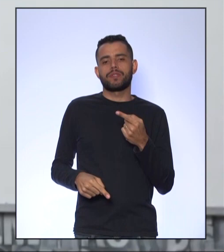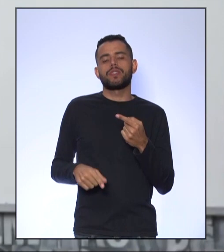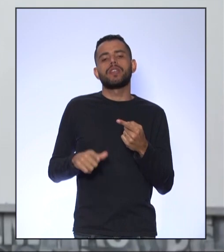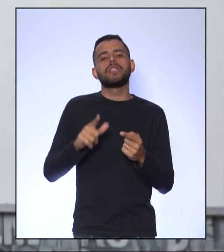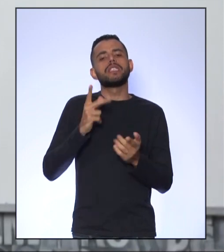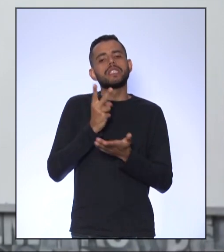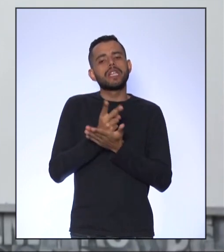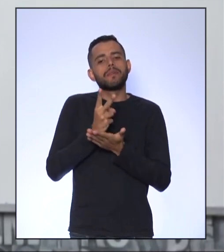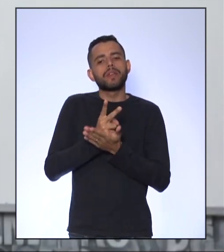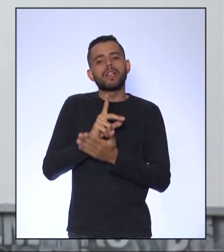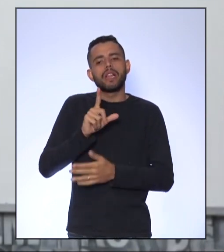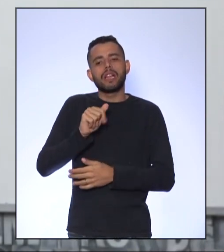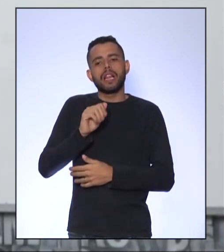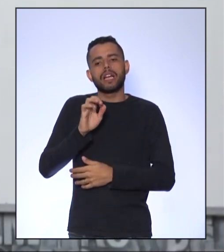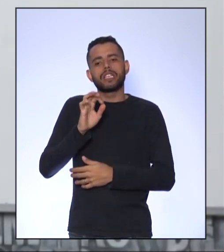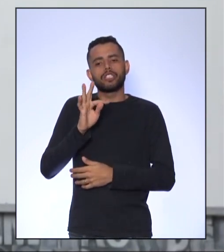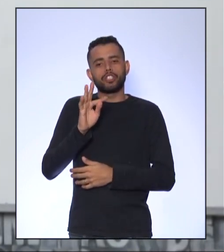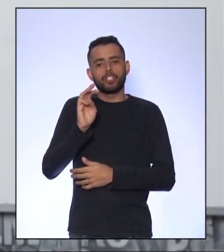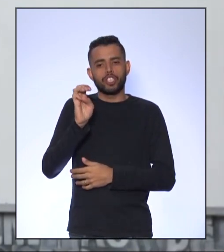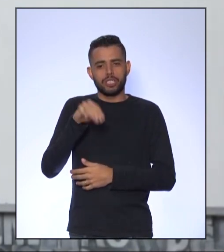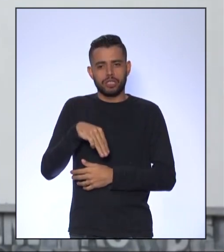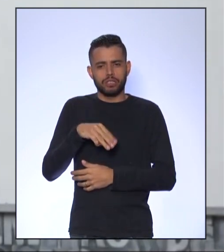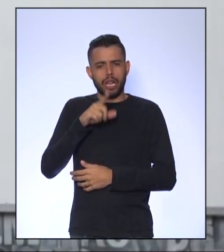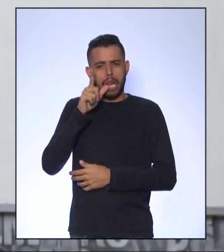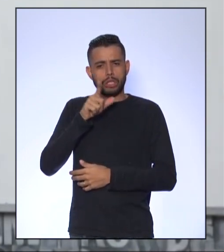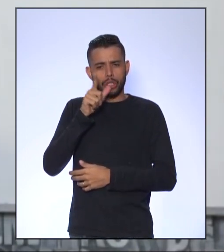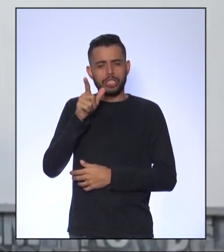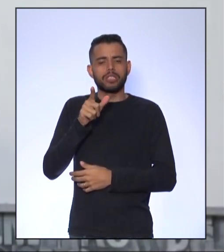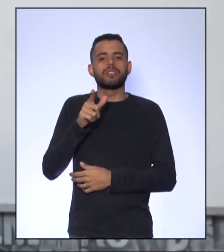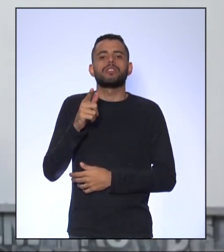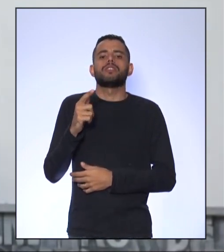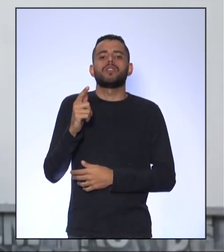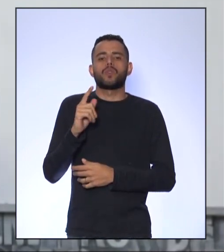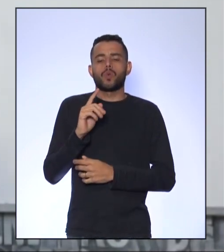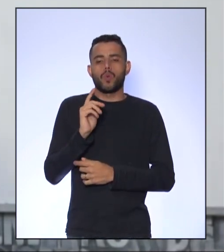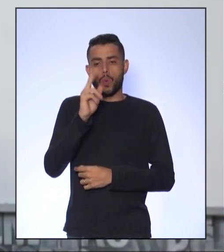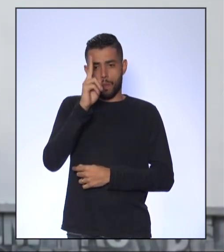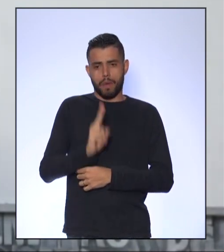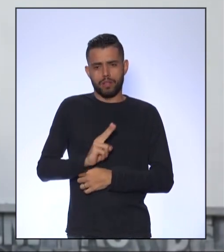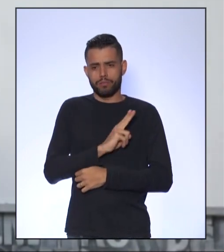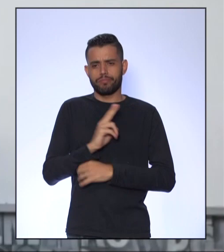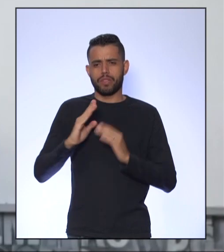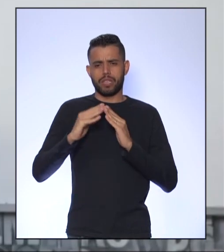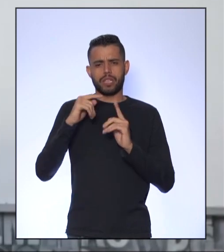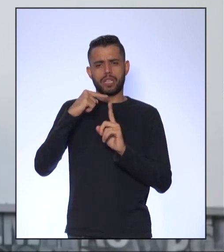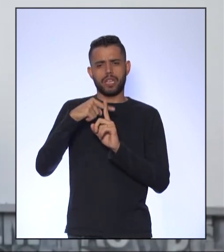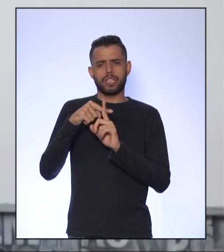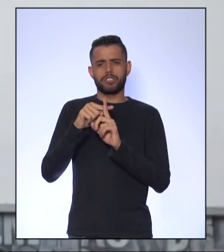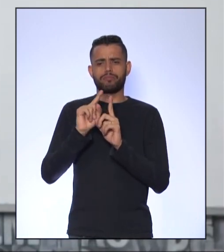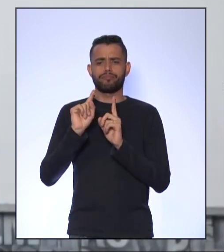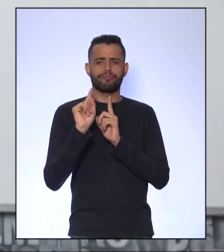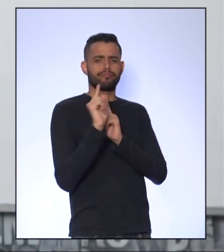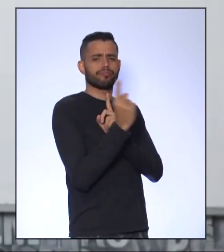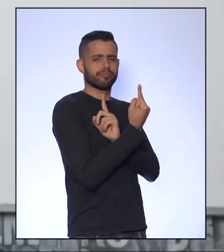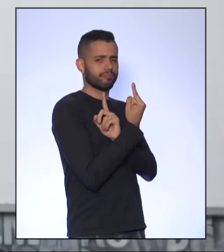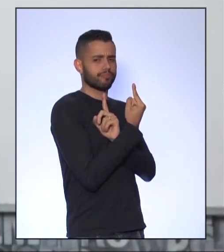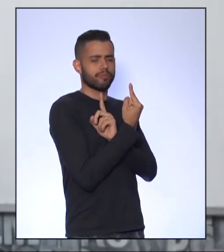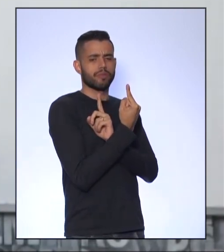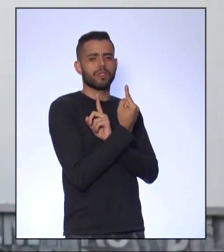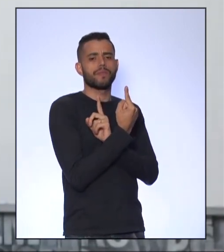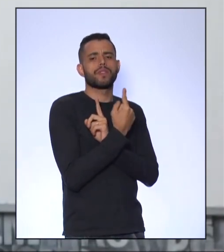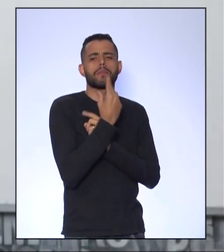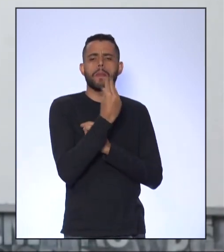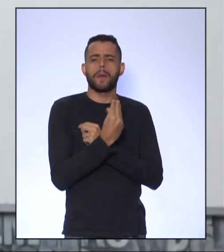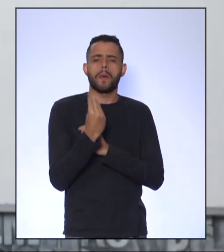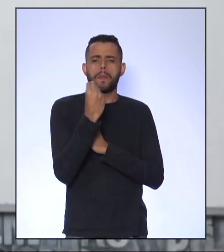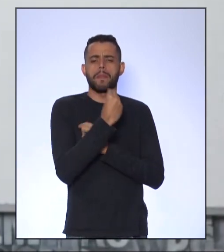latim, tá? O padre entrava na igreja, ficava de costas para os fiéis, falava em latim. Ao final da missa ele